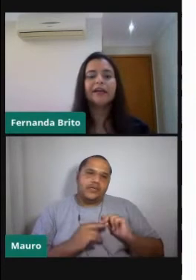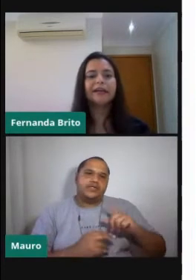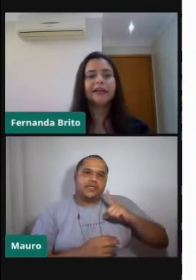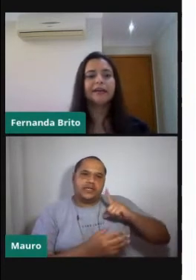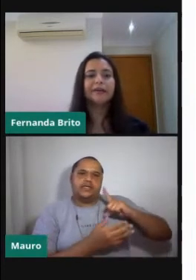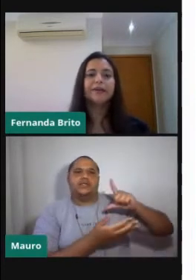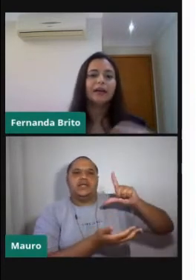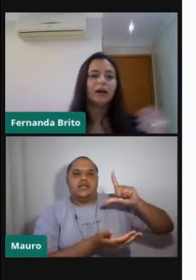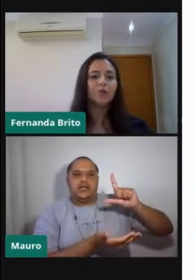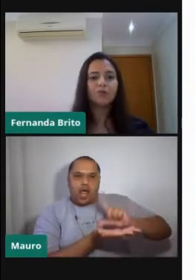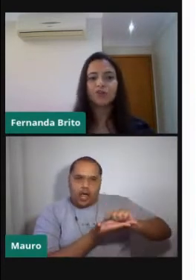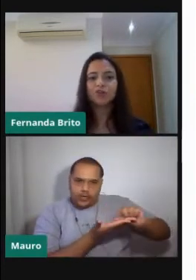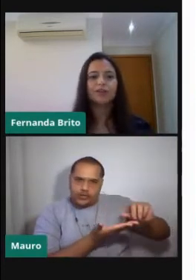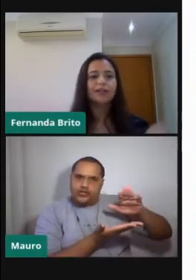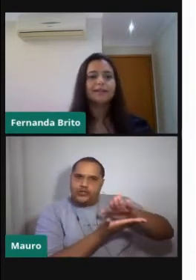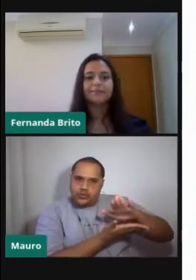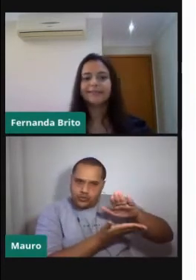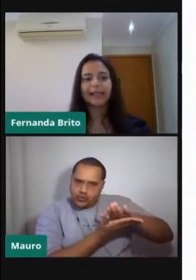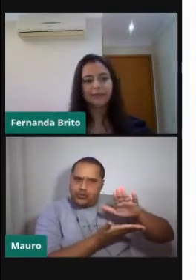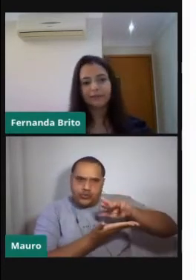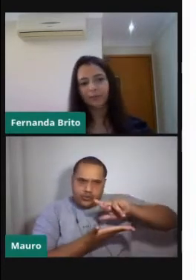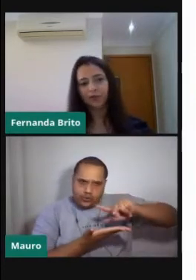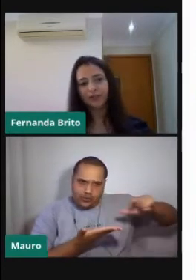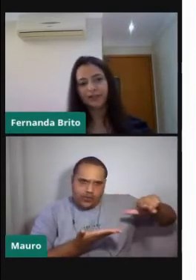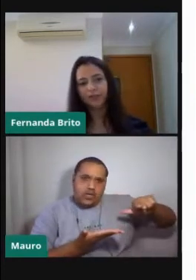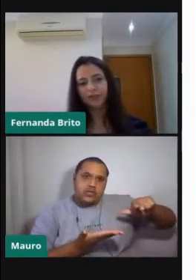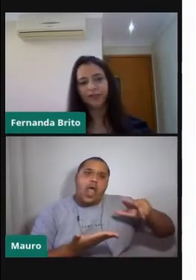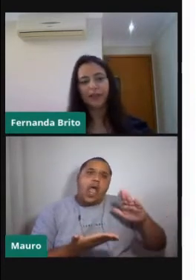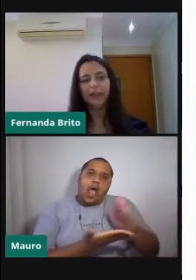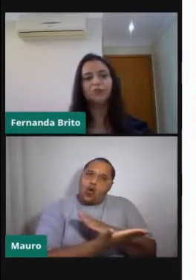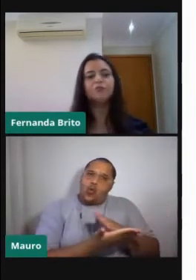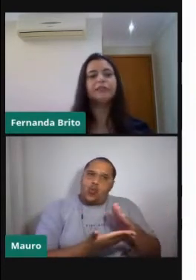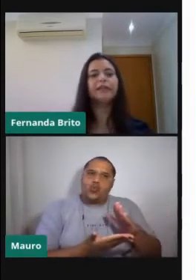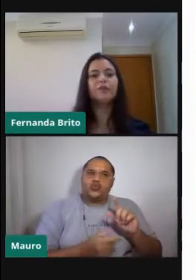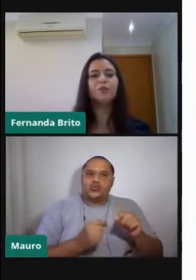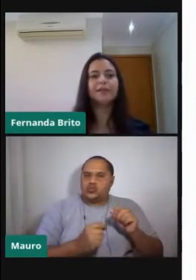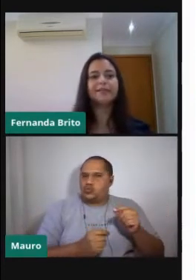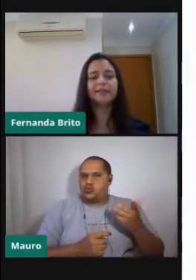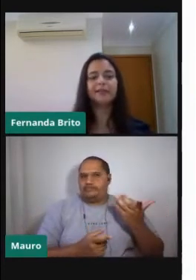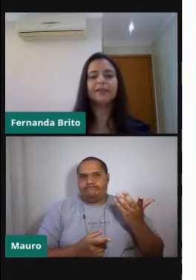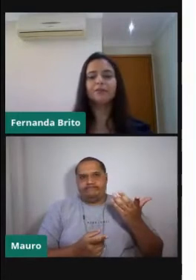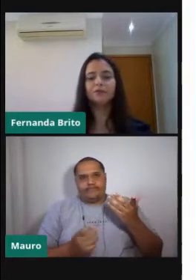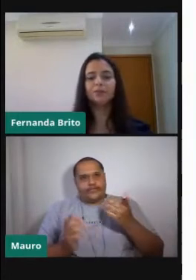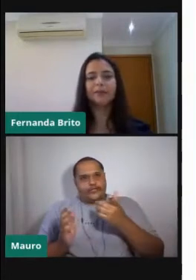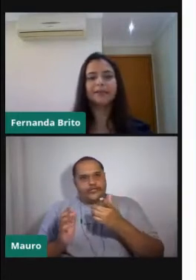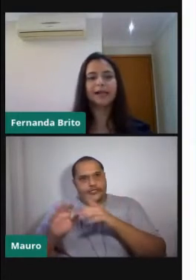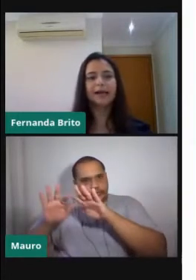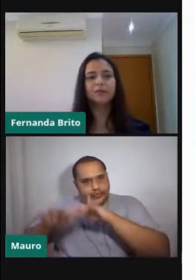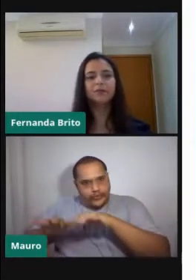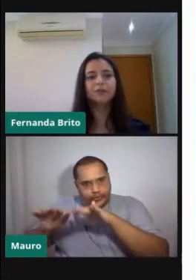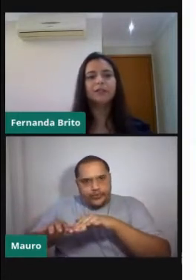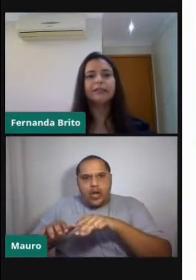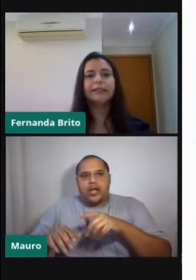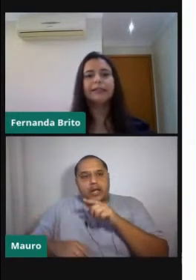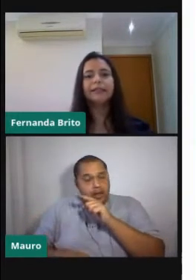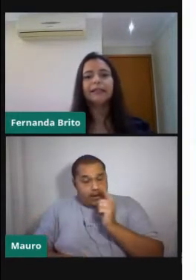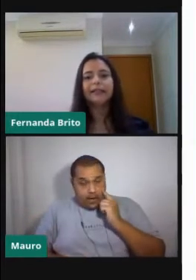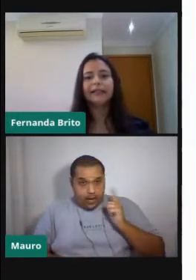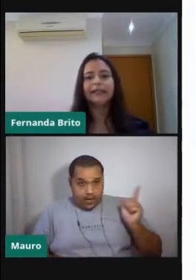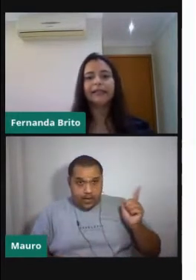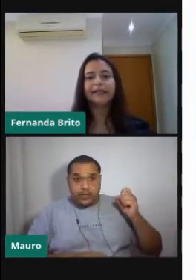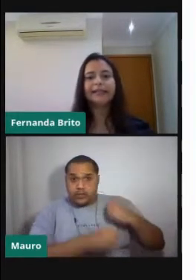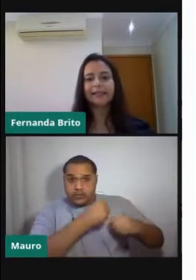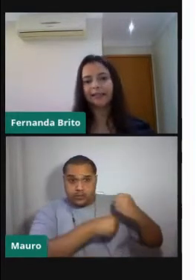Remdesivir, alguns sem demonstração de efeito, né, como esse aqui, do ano passado,